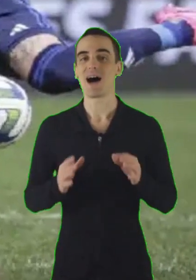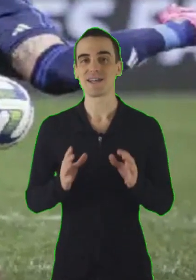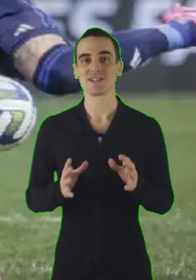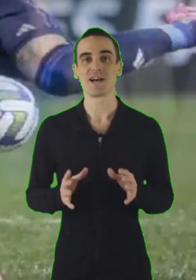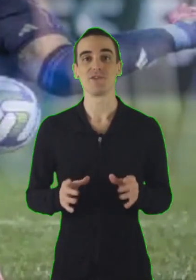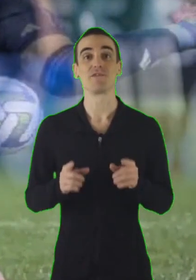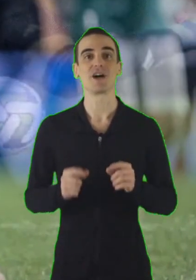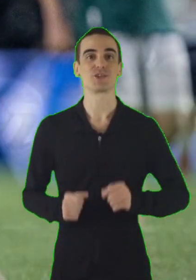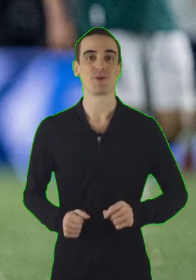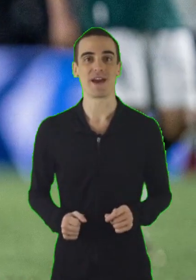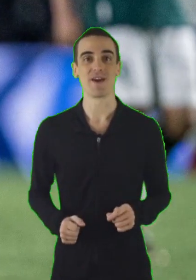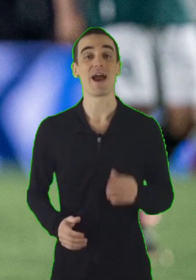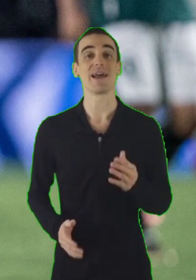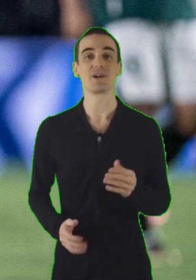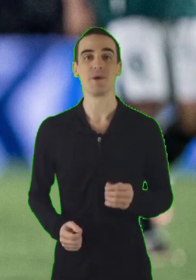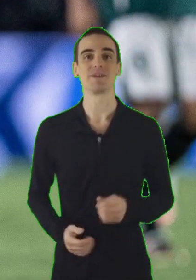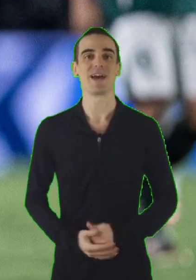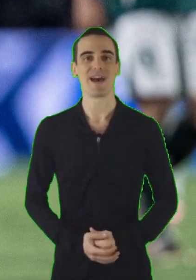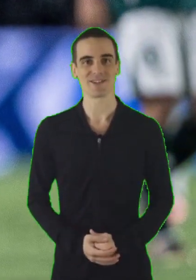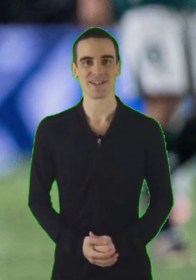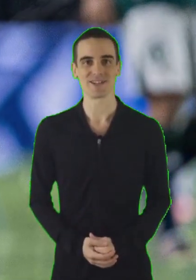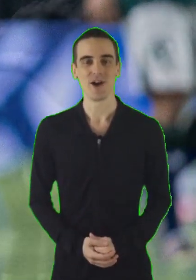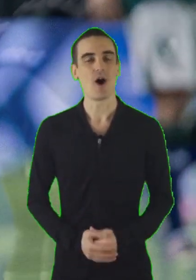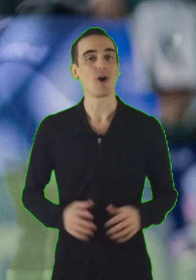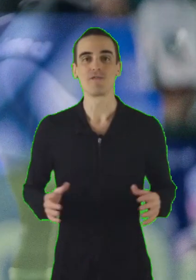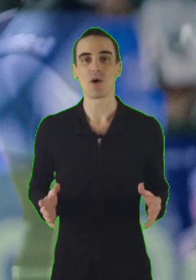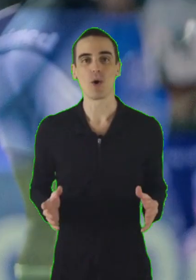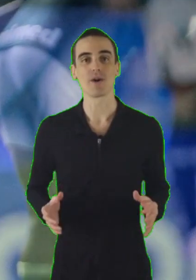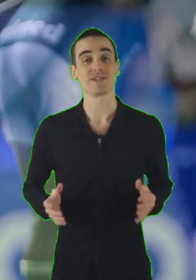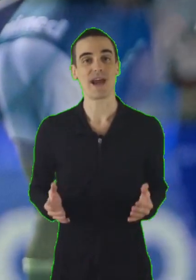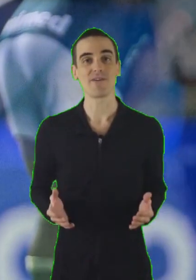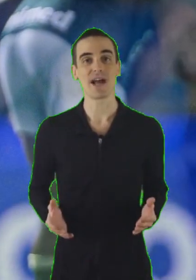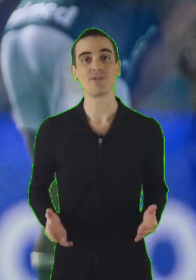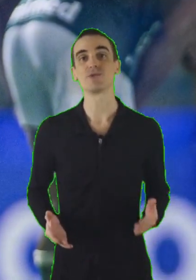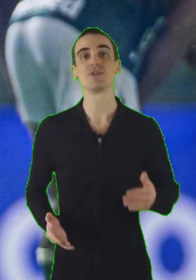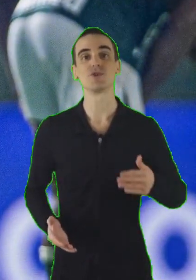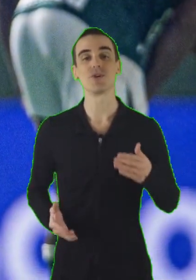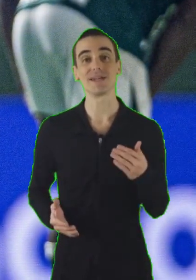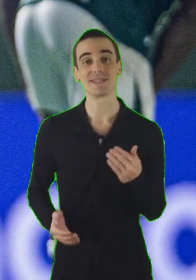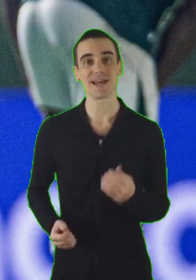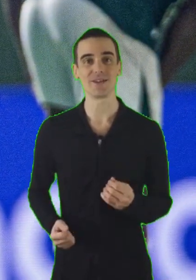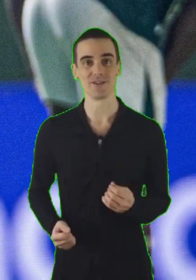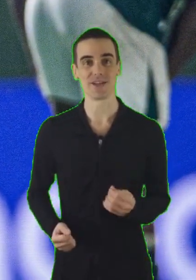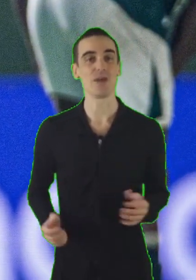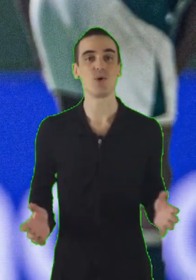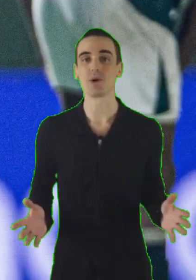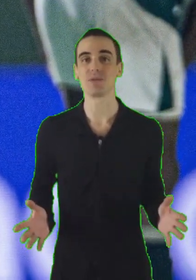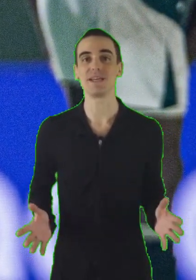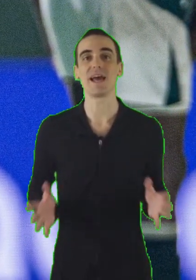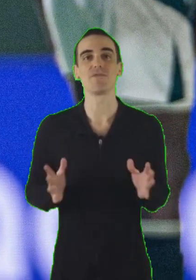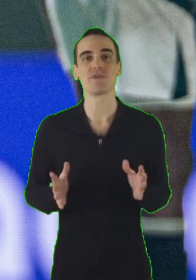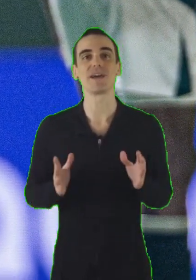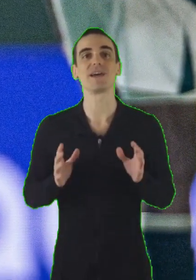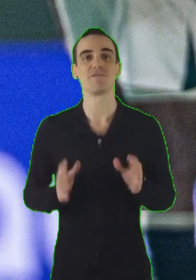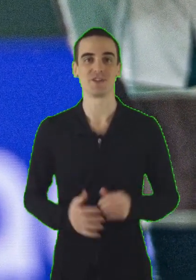do passe para o gol de Robert, Bruno Rodrigues falou do peso da partida contra o Goiás. O time esmeraldino chegou ao jogo com 35